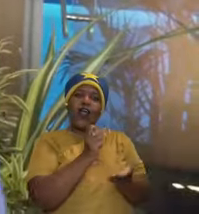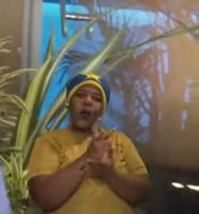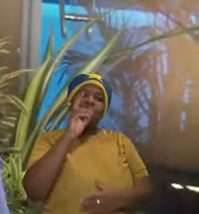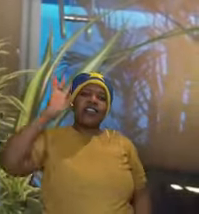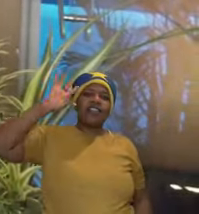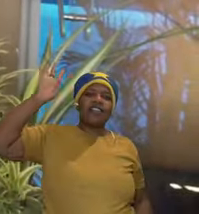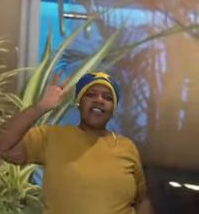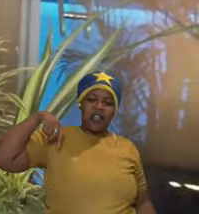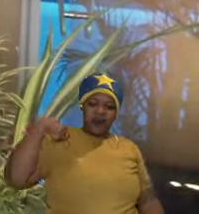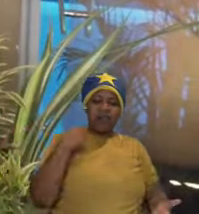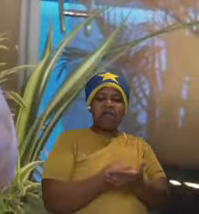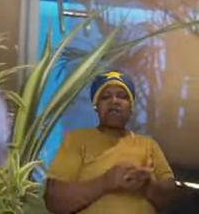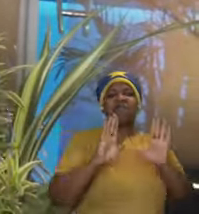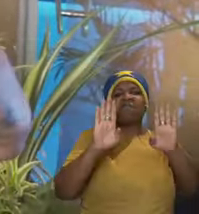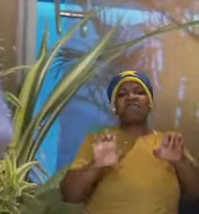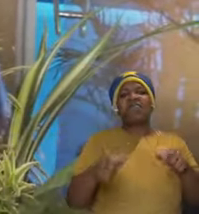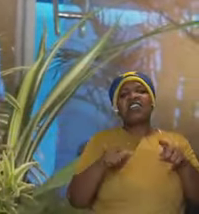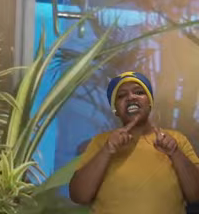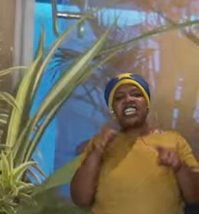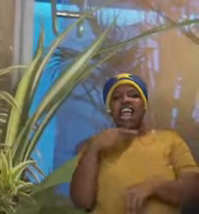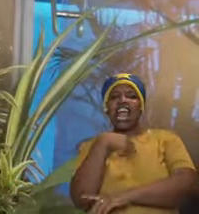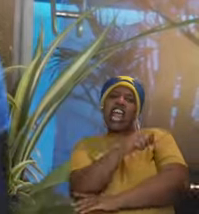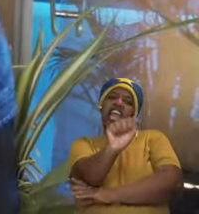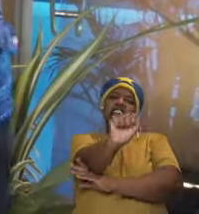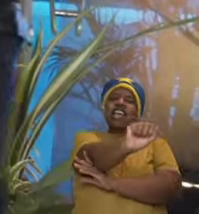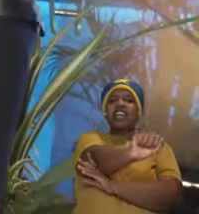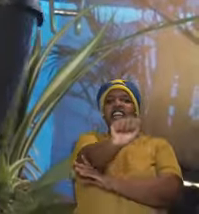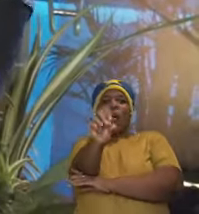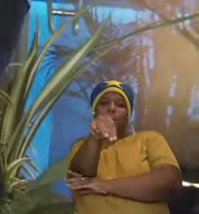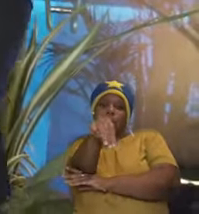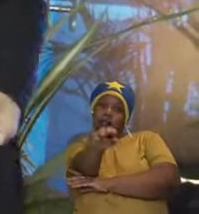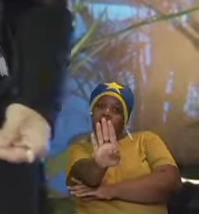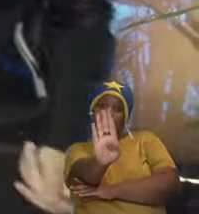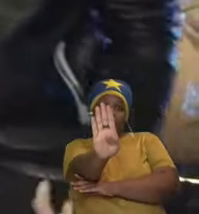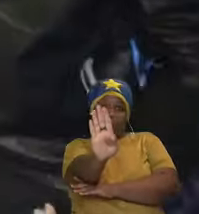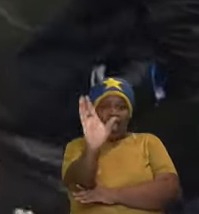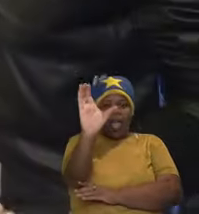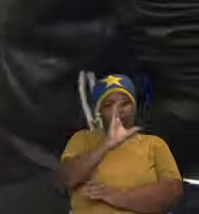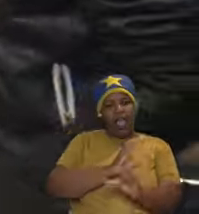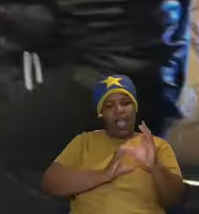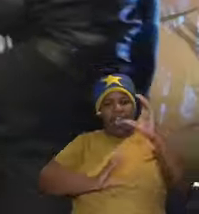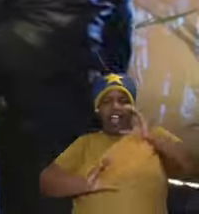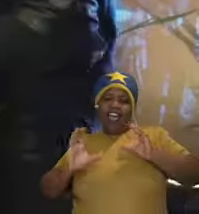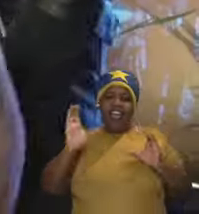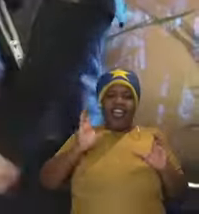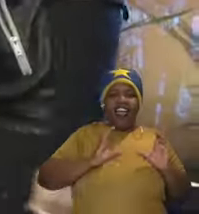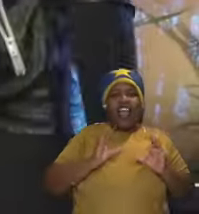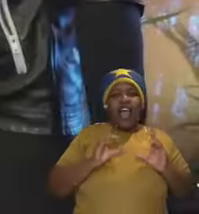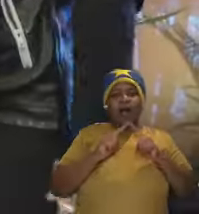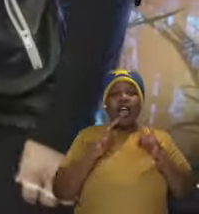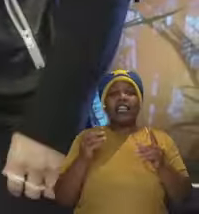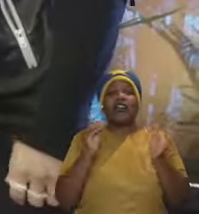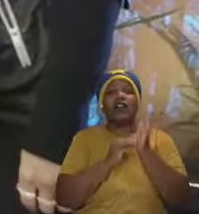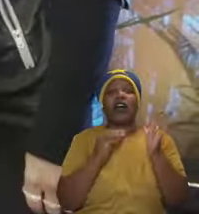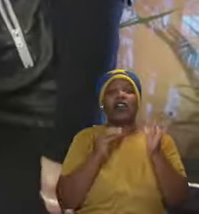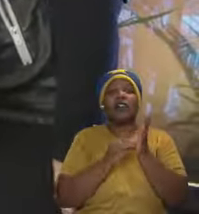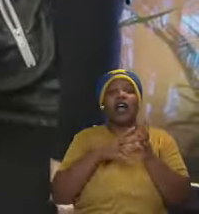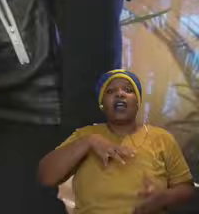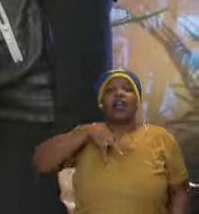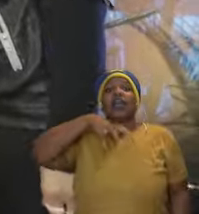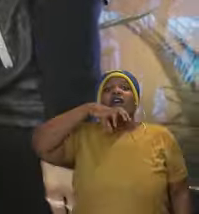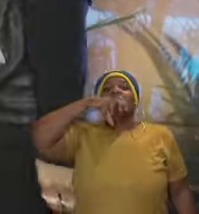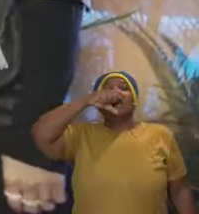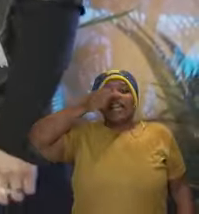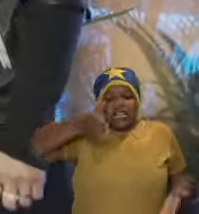e pagando bem. De Mercedes-Benz, acumulando bens, faltando oxigênio. Assim